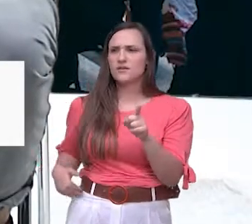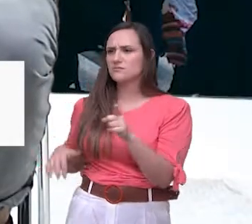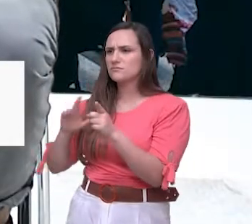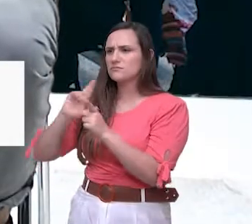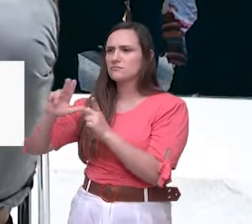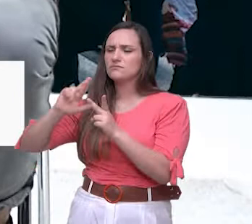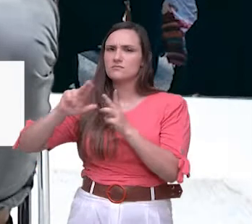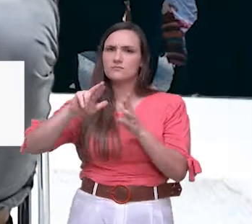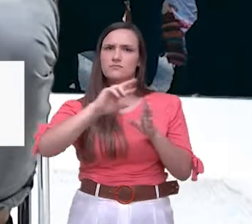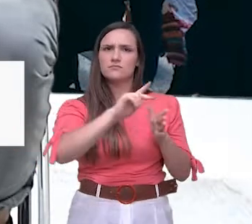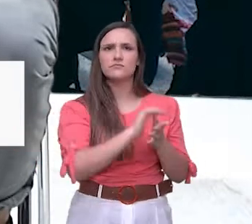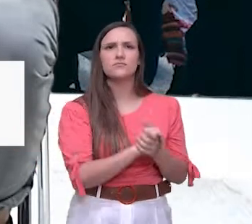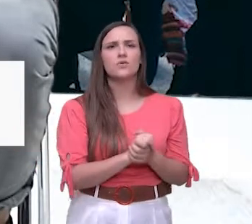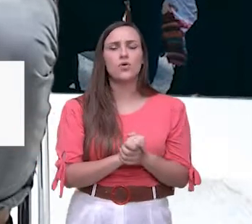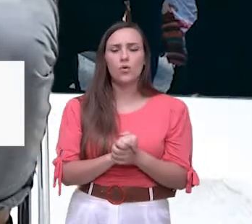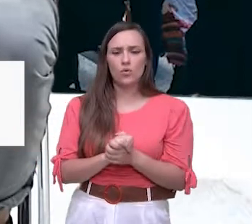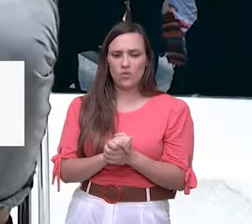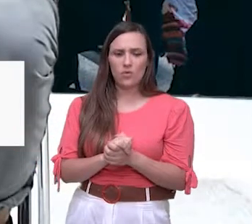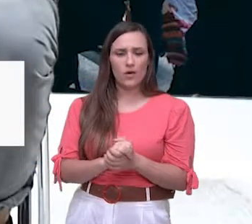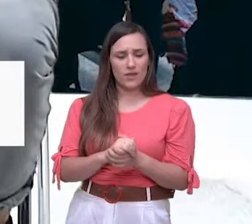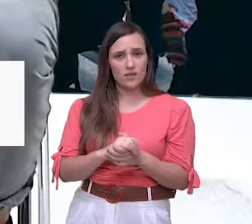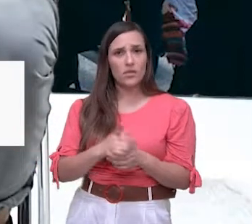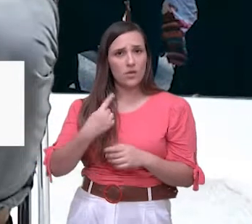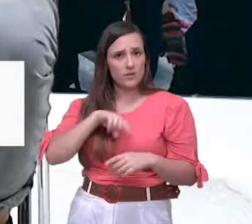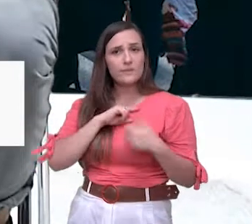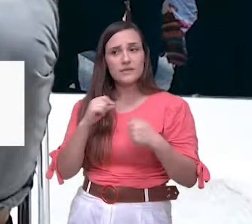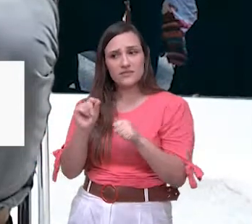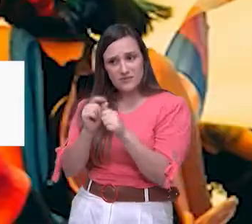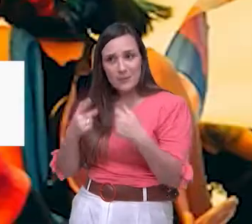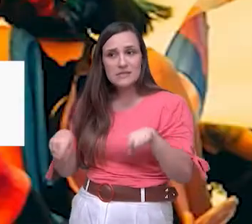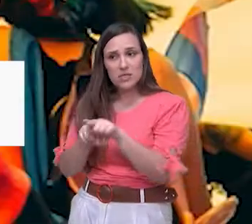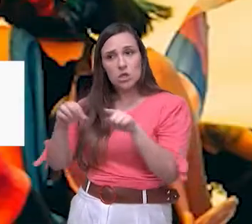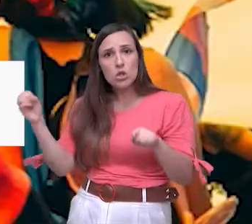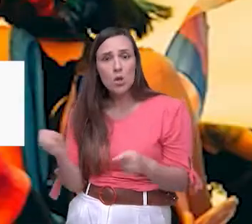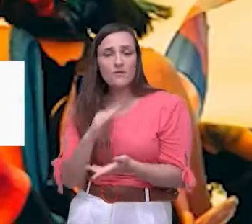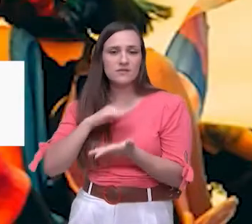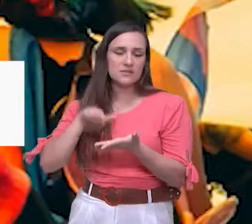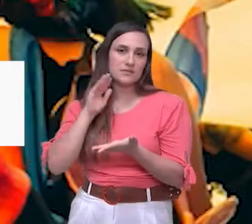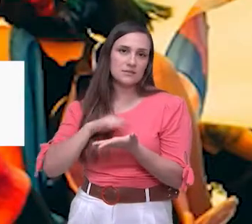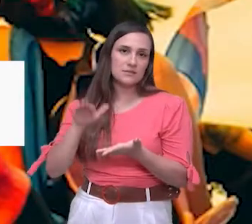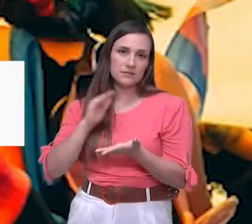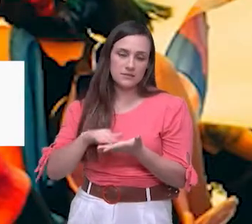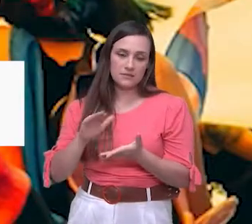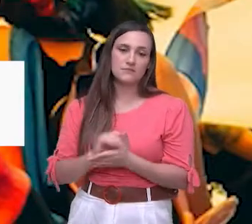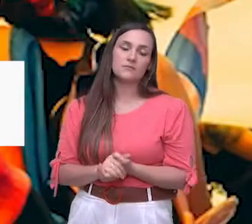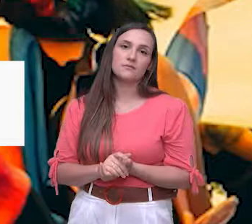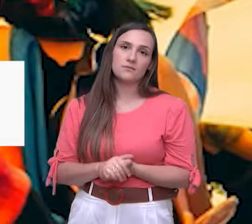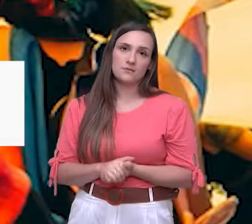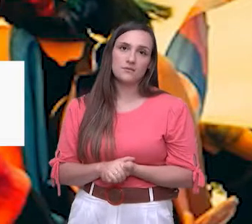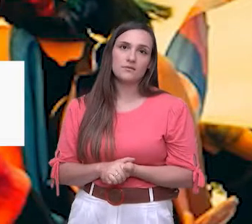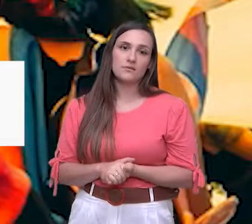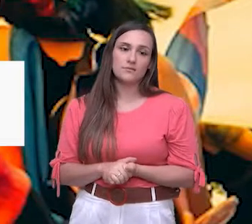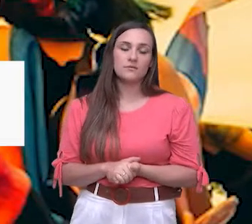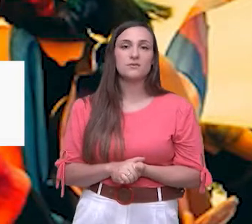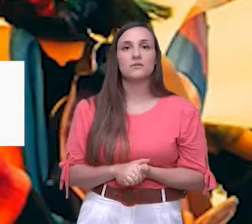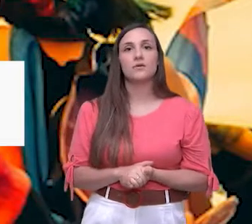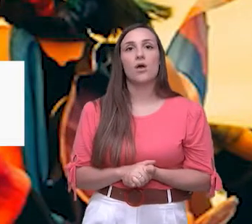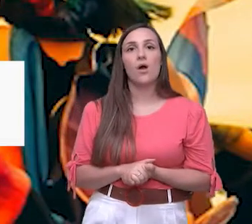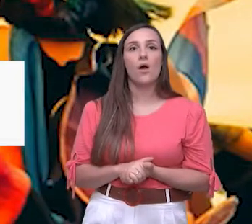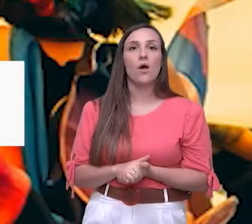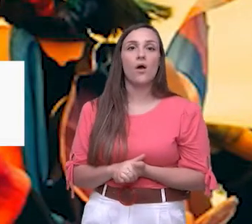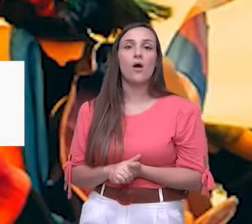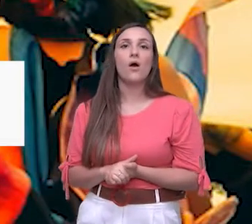ela entra na elaboração e na execução de novos projetos né que o centro buscar essas novas secretarias e instituições